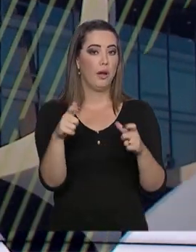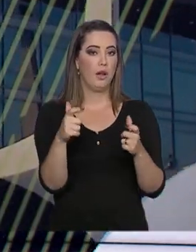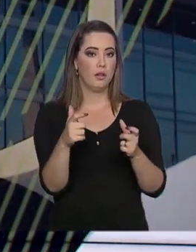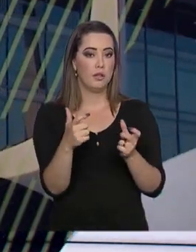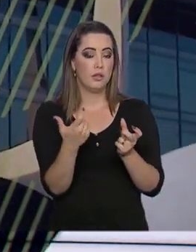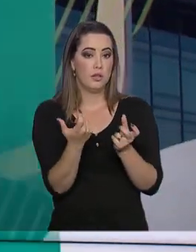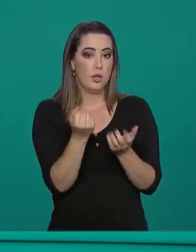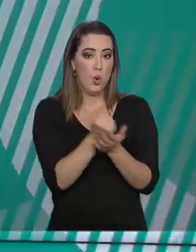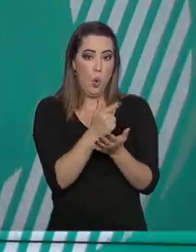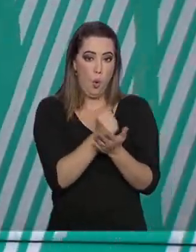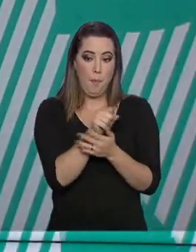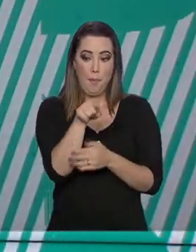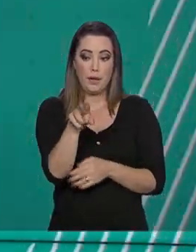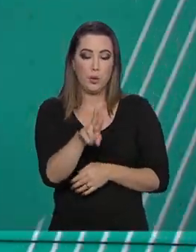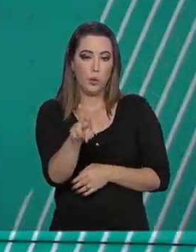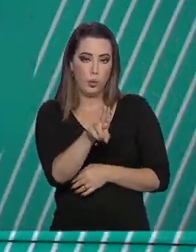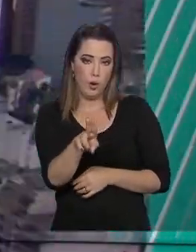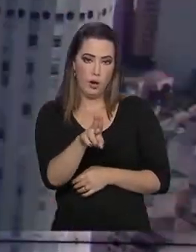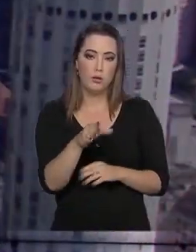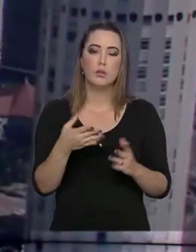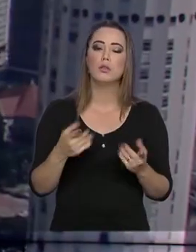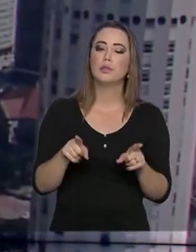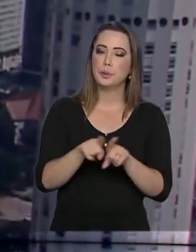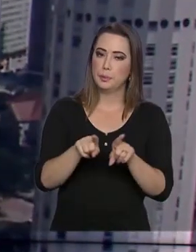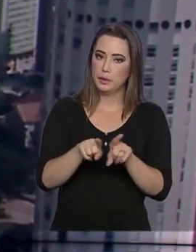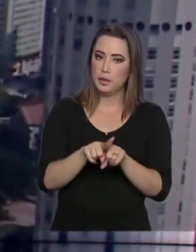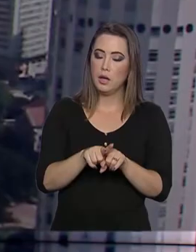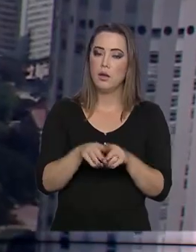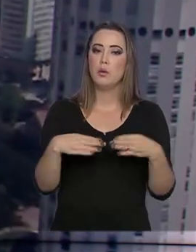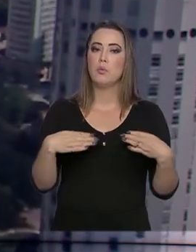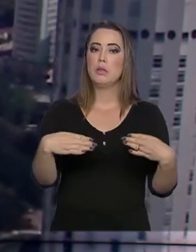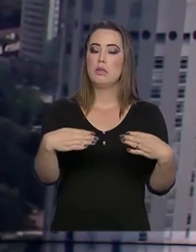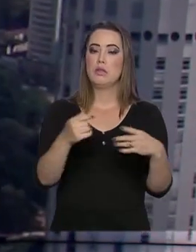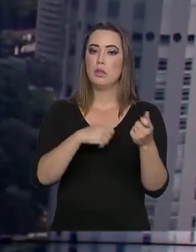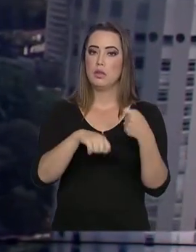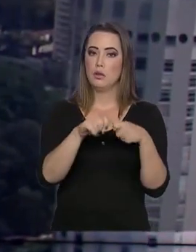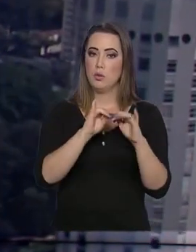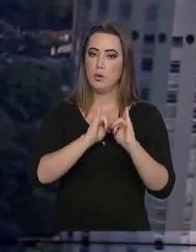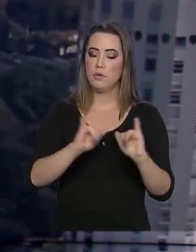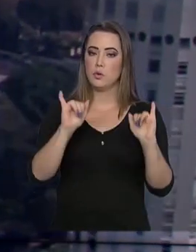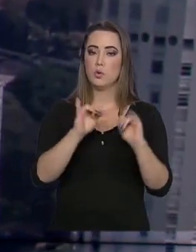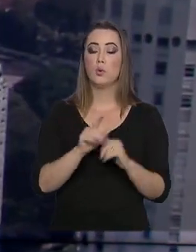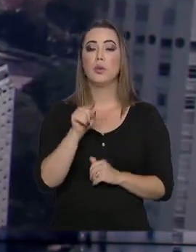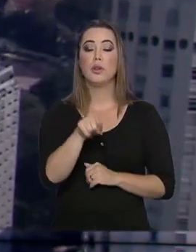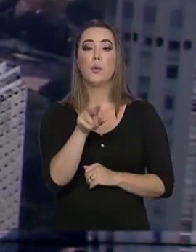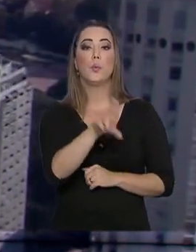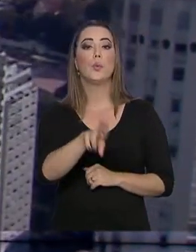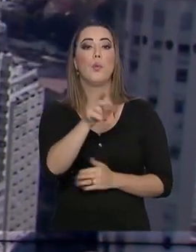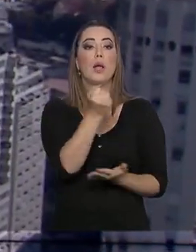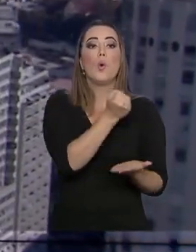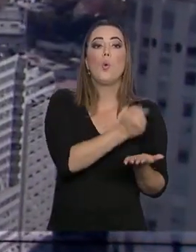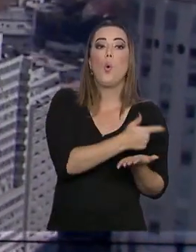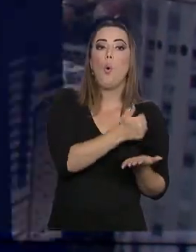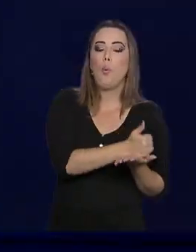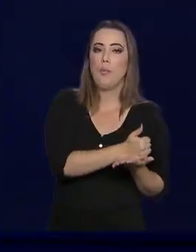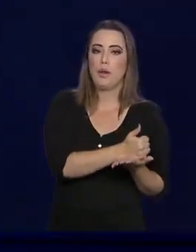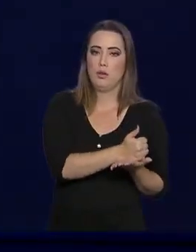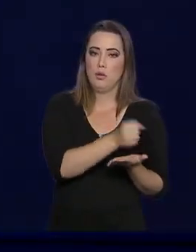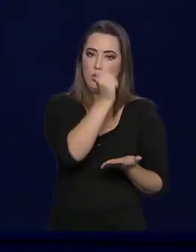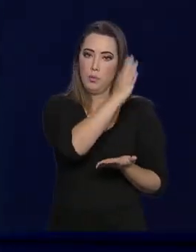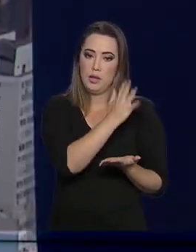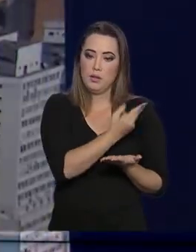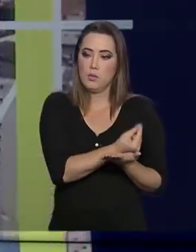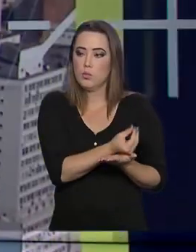exportações uruguaias e, de acordo com dados do Ministério da Economia, o país vizinho importa do Brasil a maioria dos produtos que